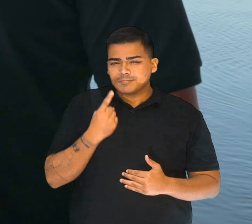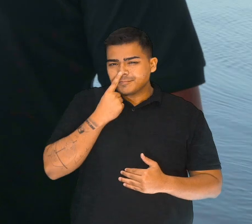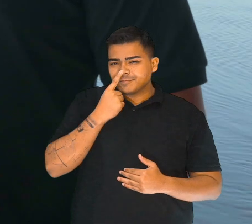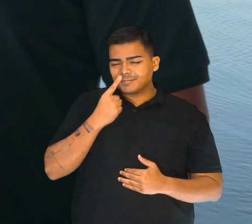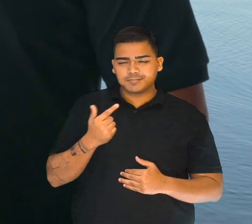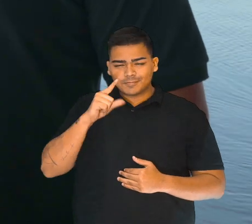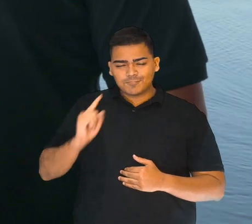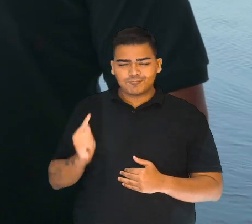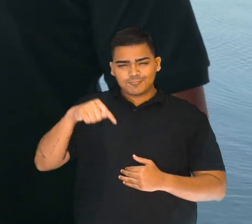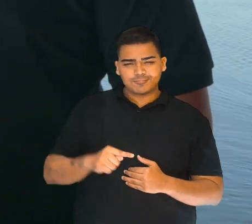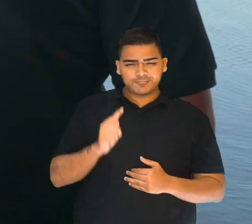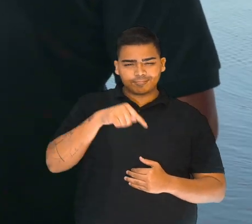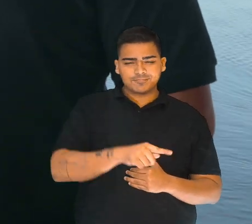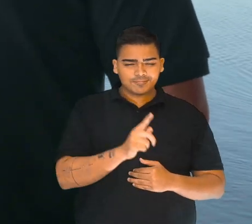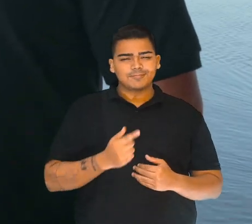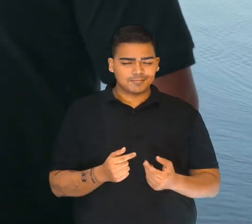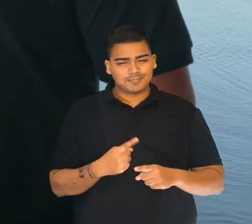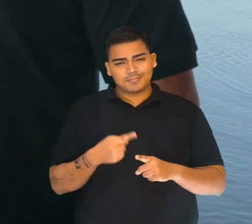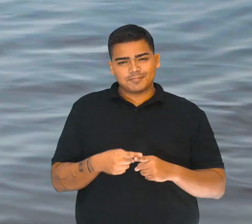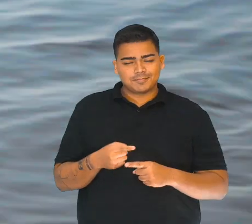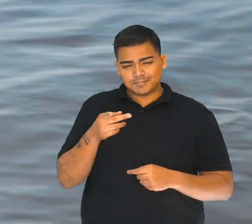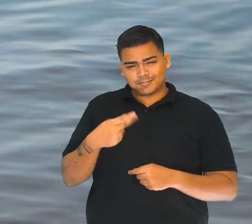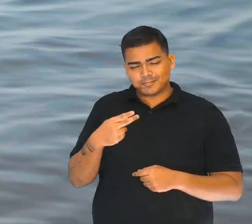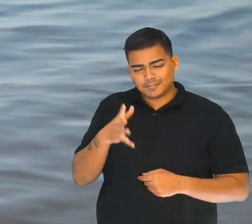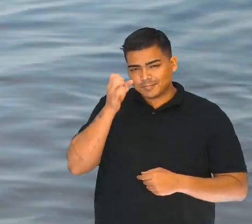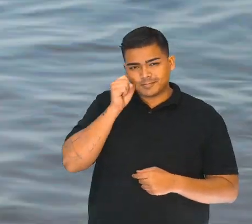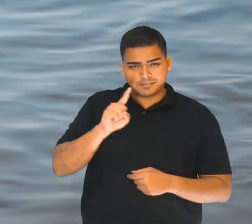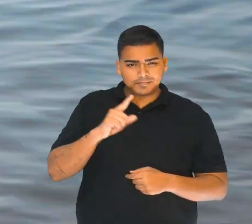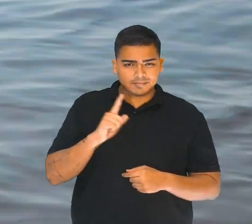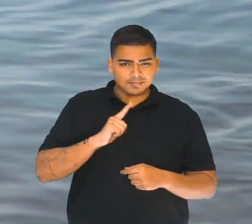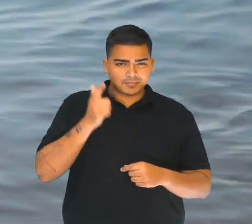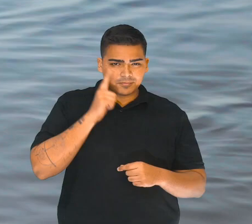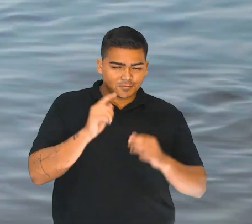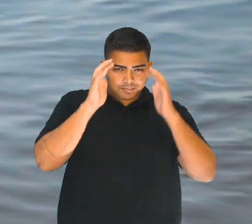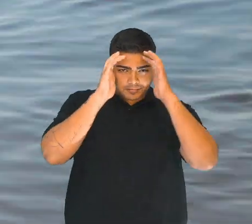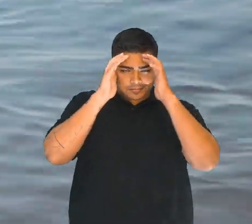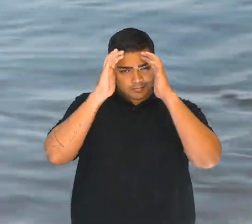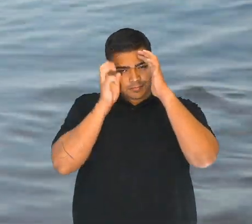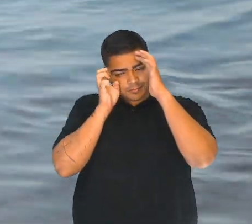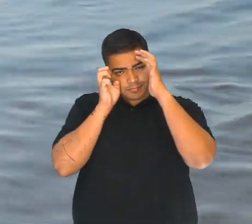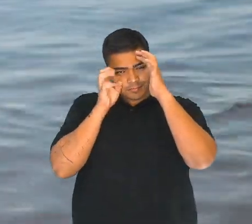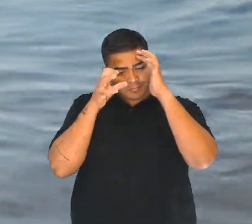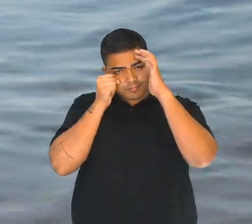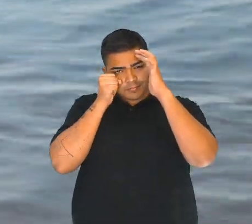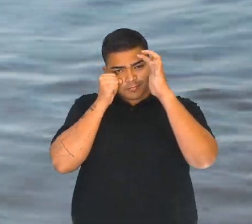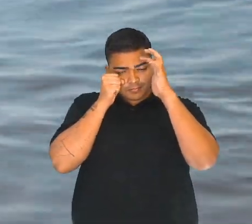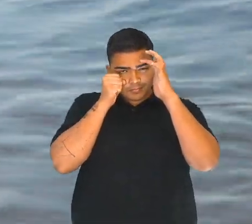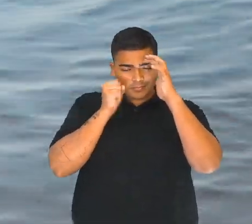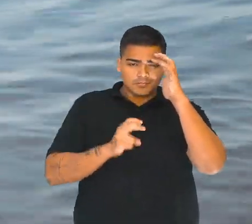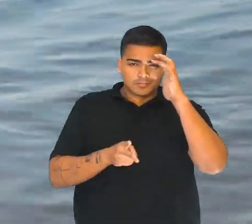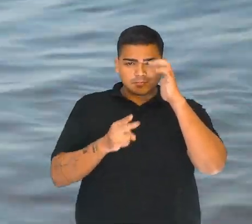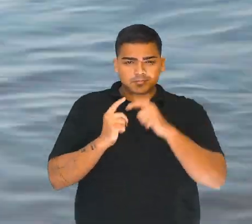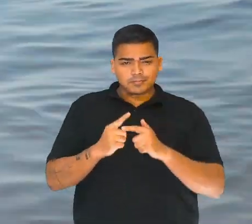ser chamado botocórnio, justamente porque o boto ele praticamente não dorme, ele consegue dividir, né, o cérebro dele. Então ele vai dividir, um vai ficar acordado e o outro